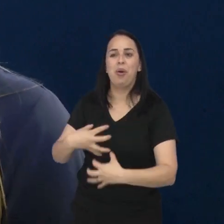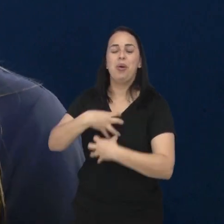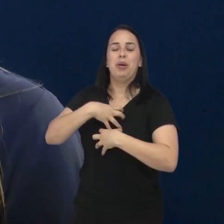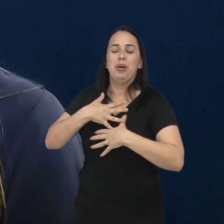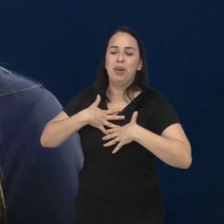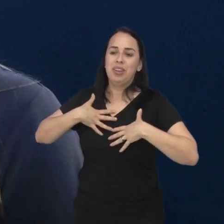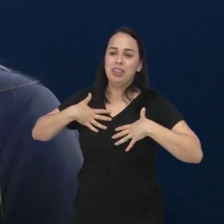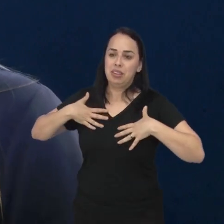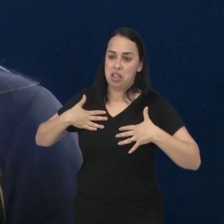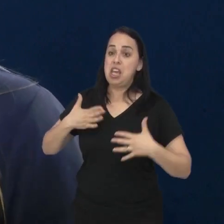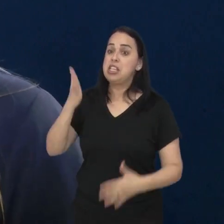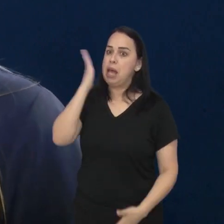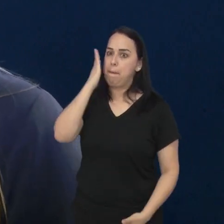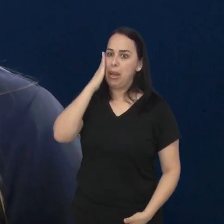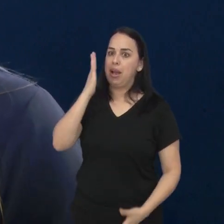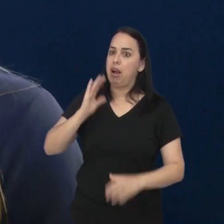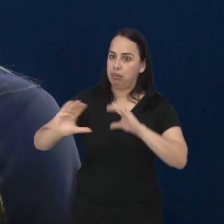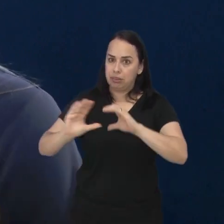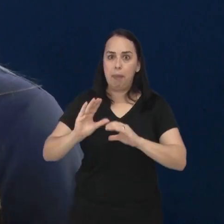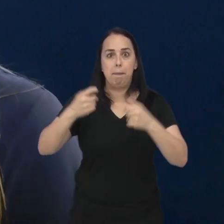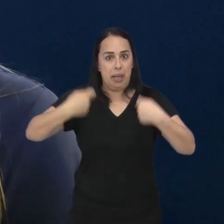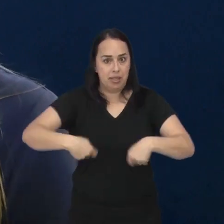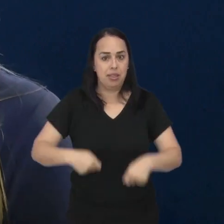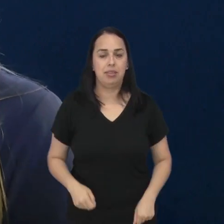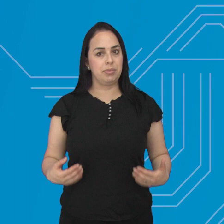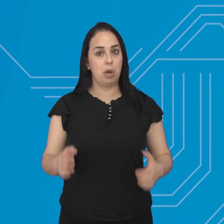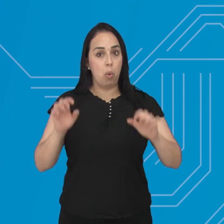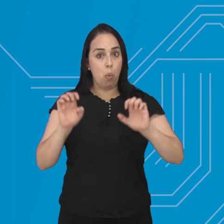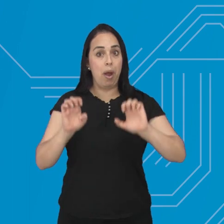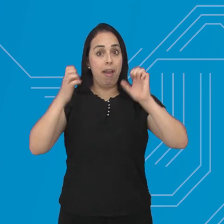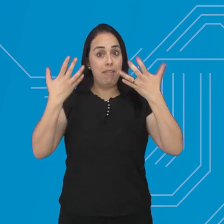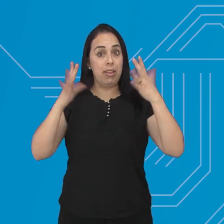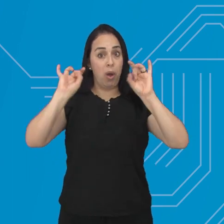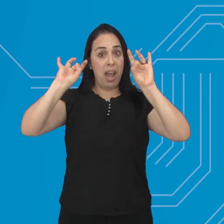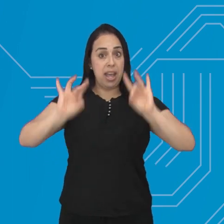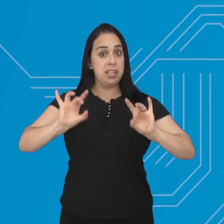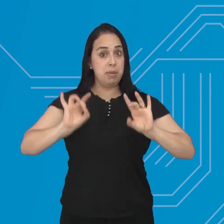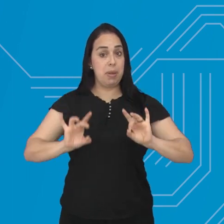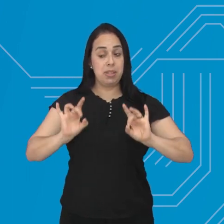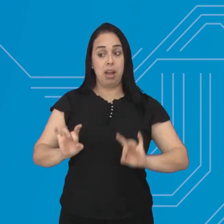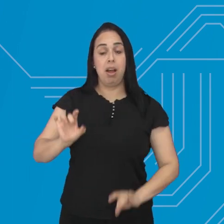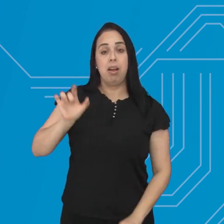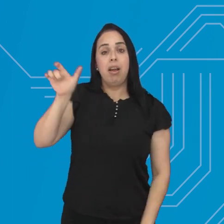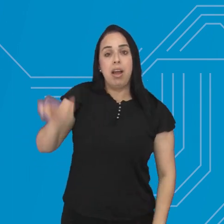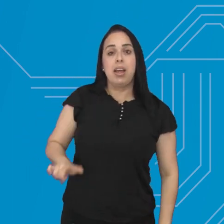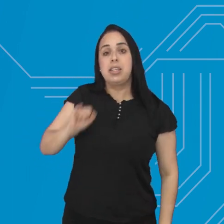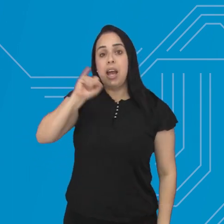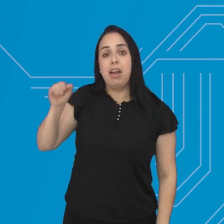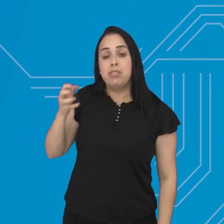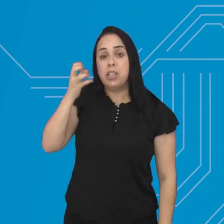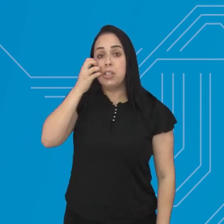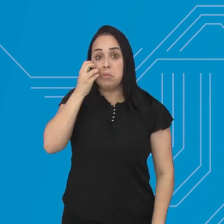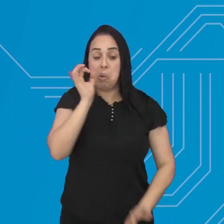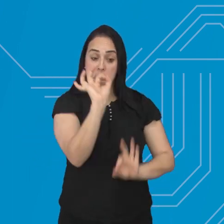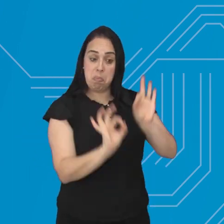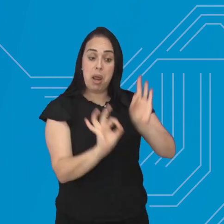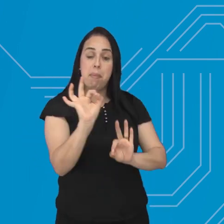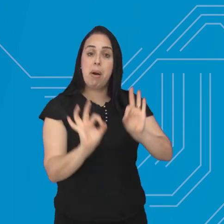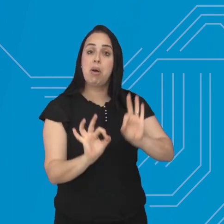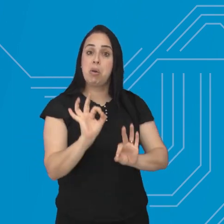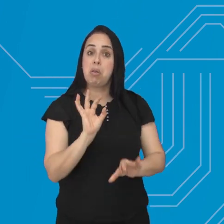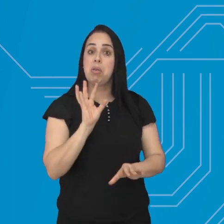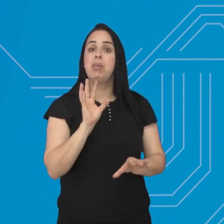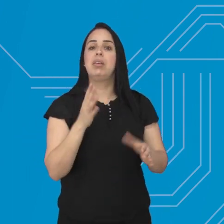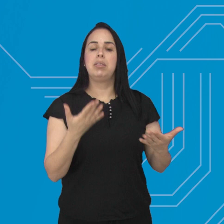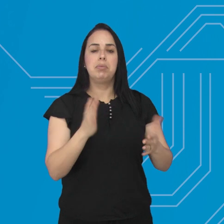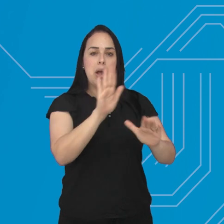nosso hino nacional e ter a obrigação de saber cantar. E um evento realizado na Câmara e promovido pela vereadora Juliana